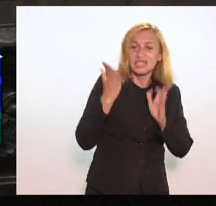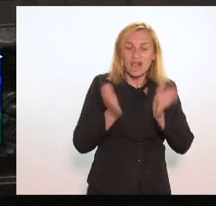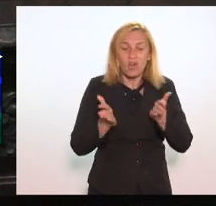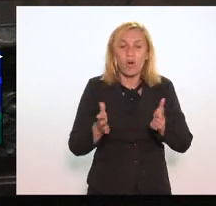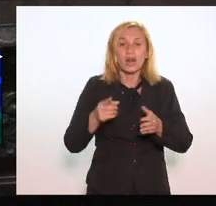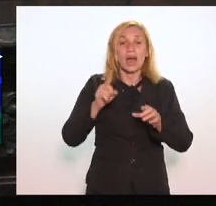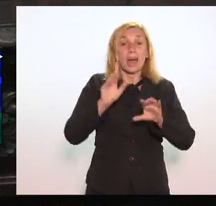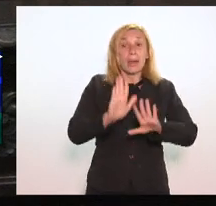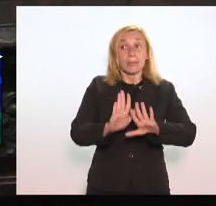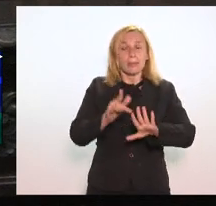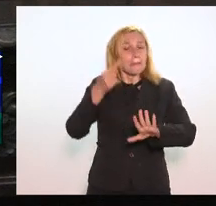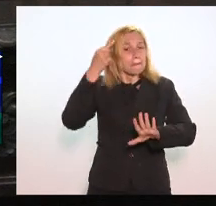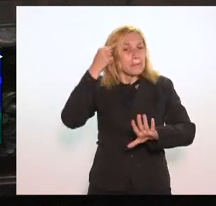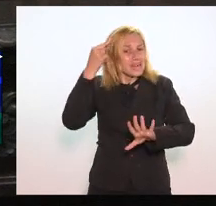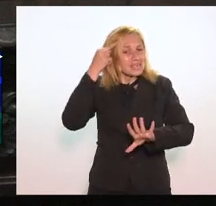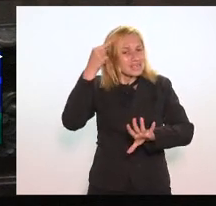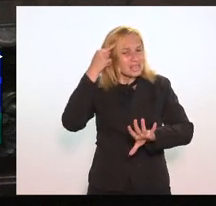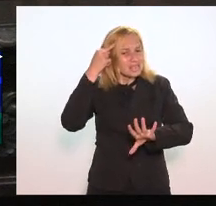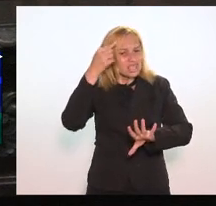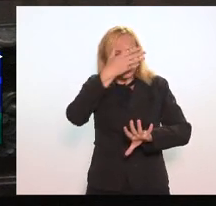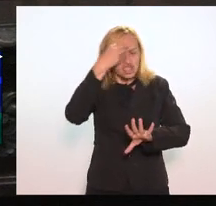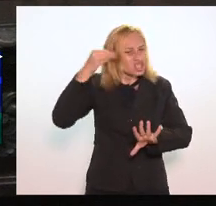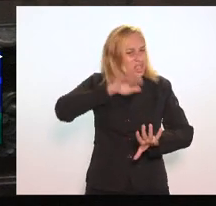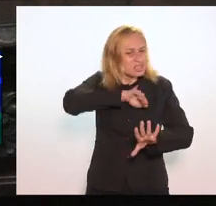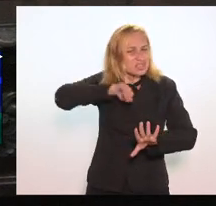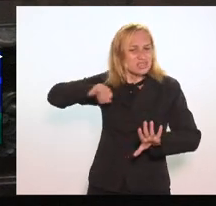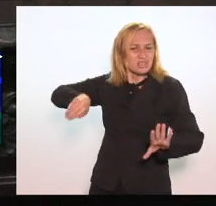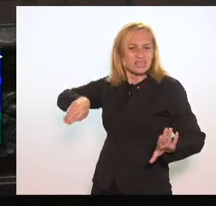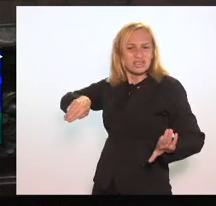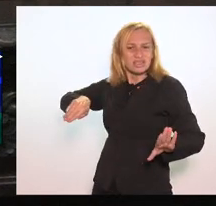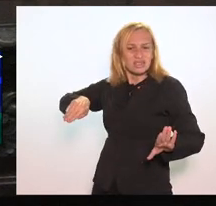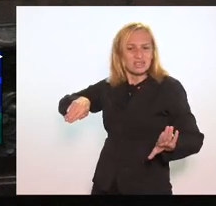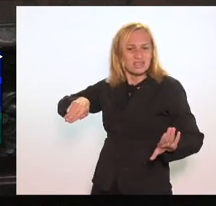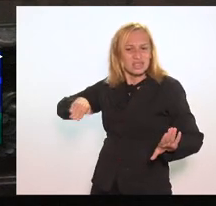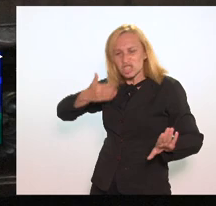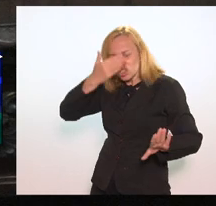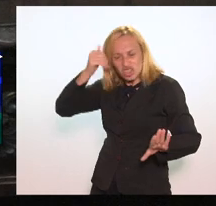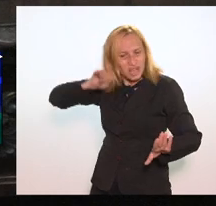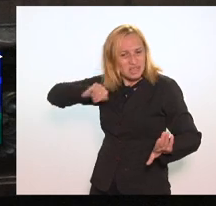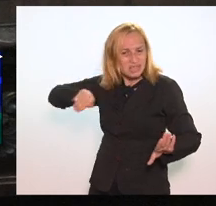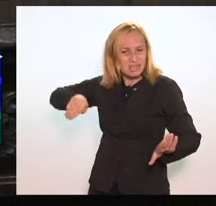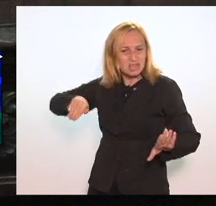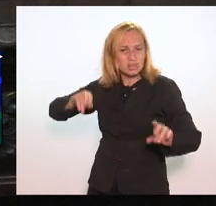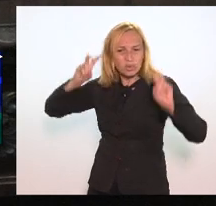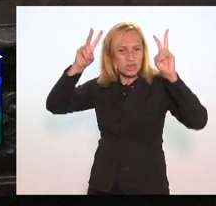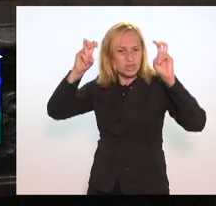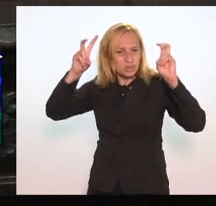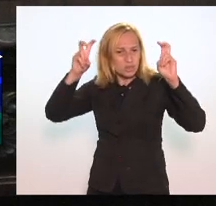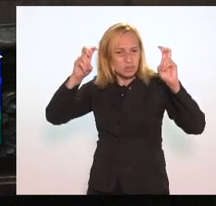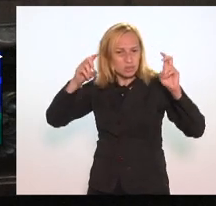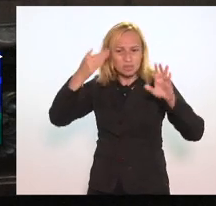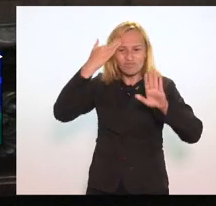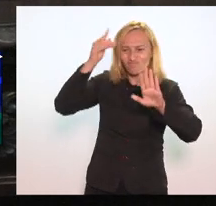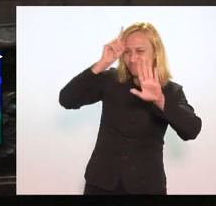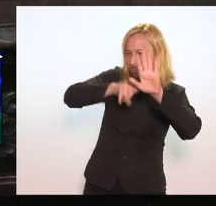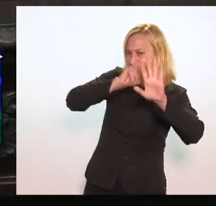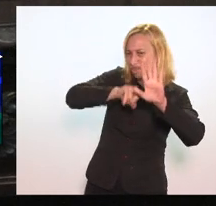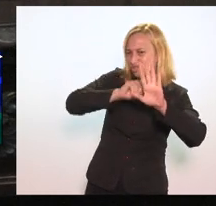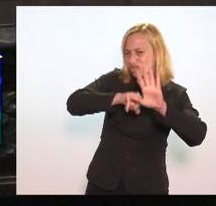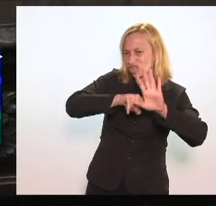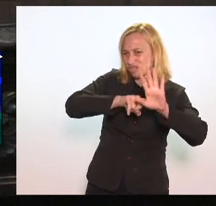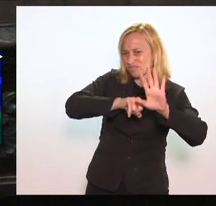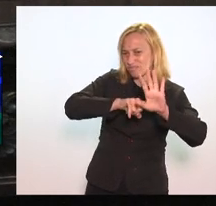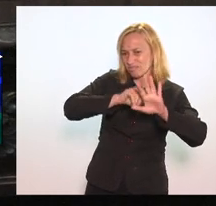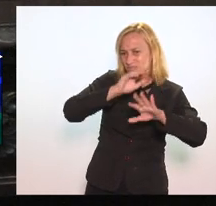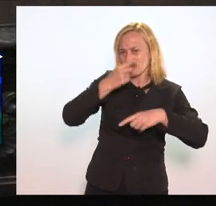deixando de lado e deixando de lado a ideologia política